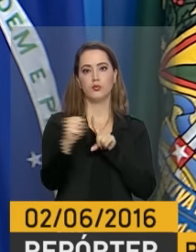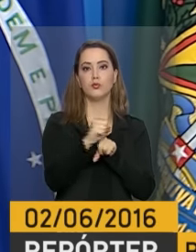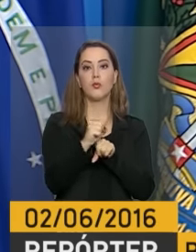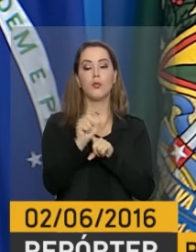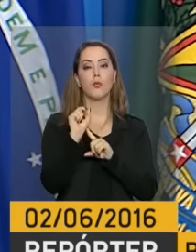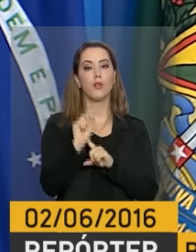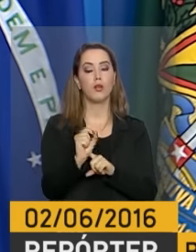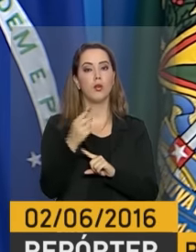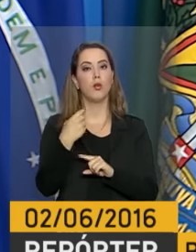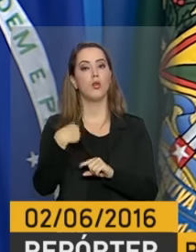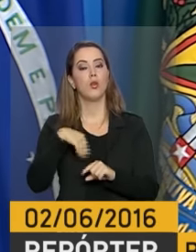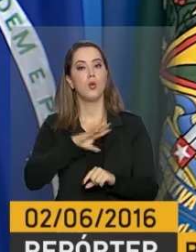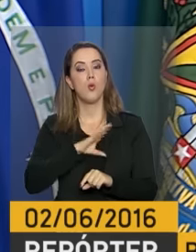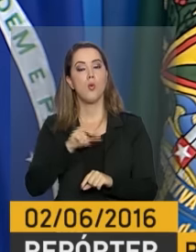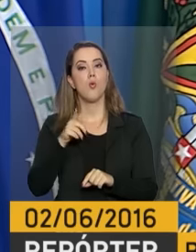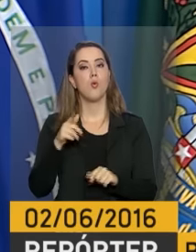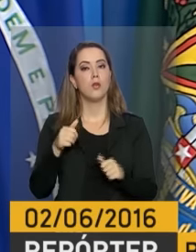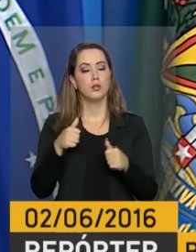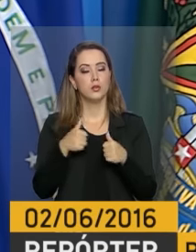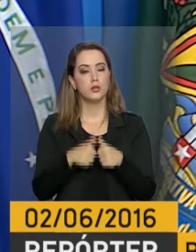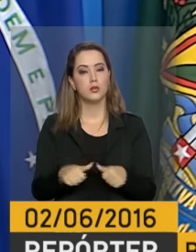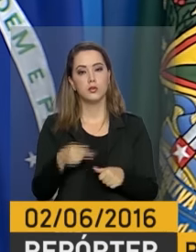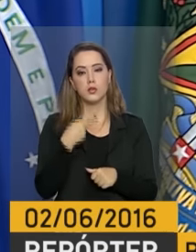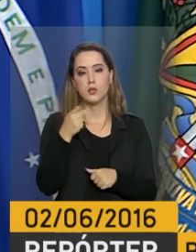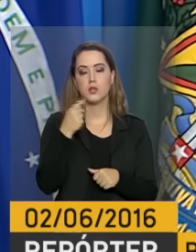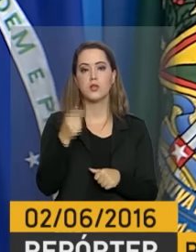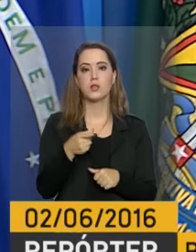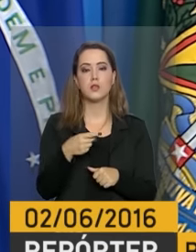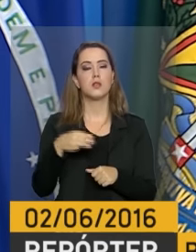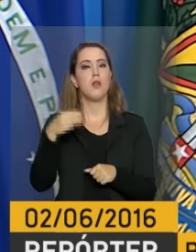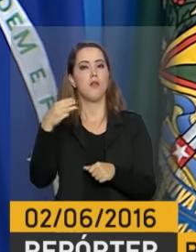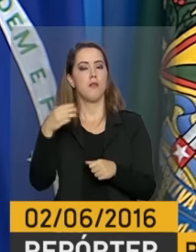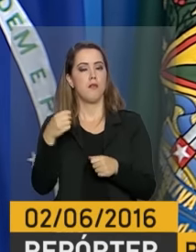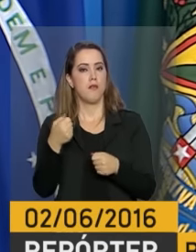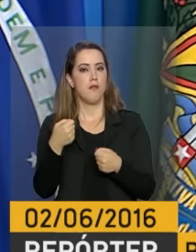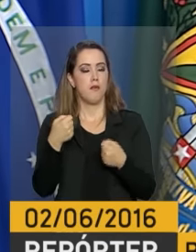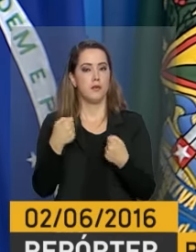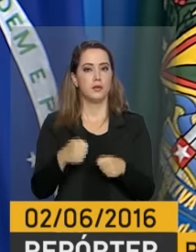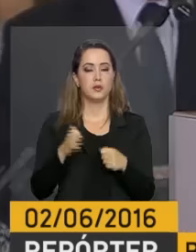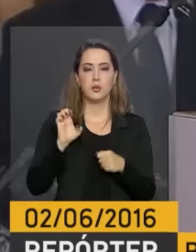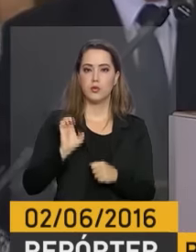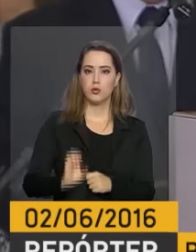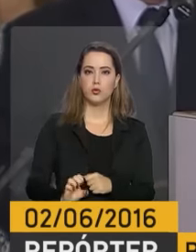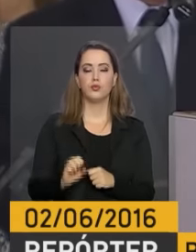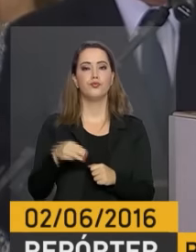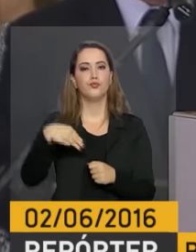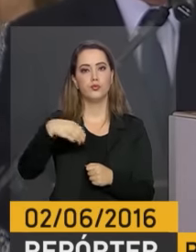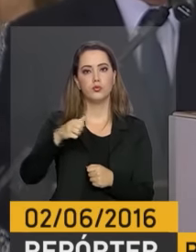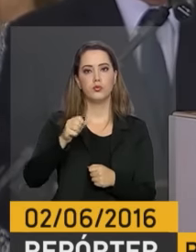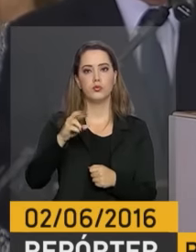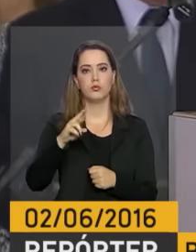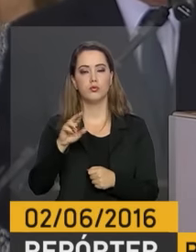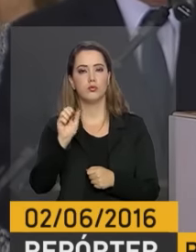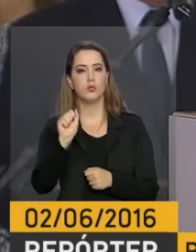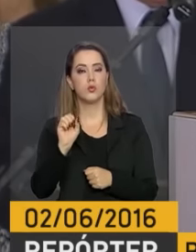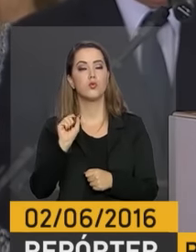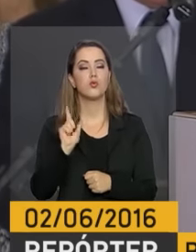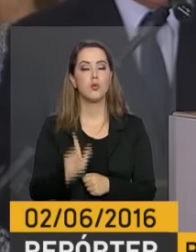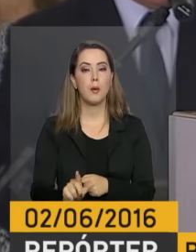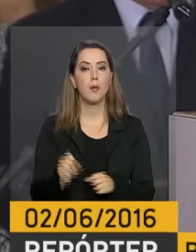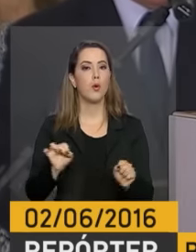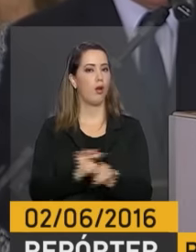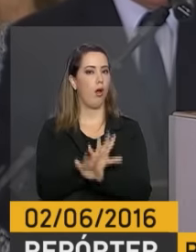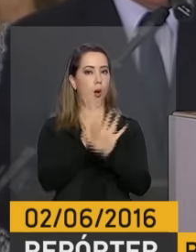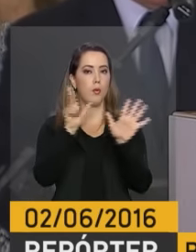dizer, quando se fala em moralidade, publicidade, significa que nenhum ato poderá ser,